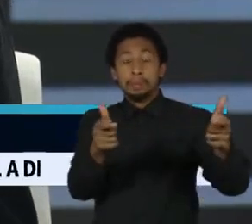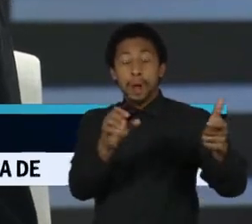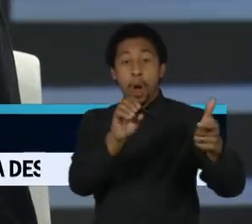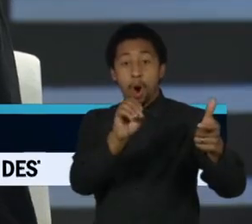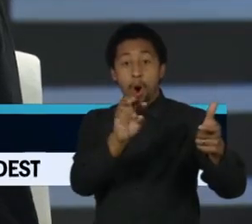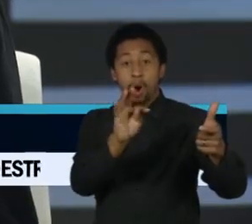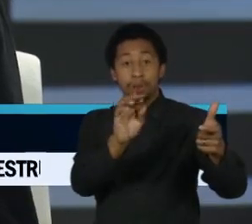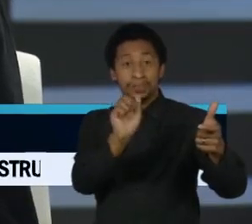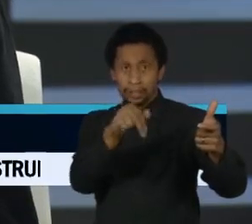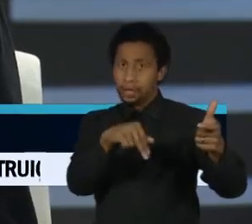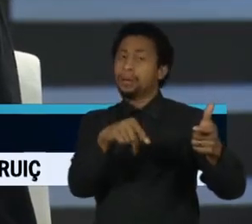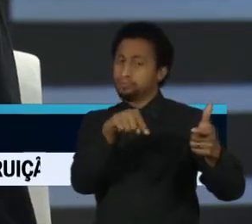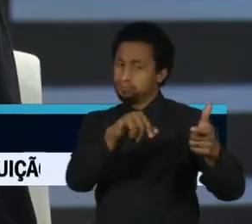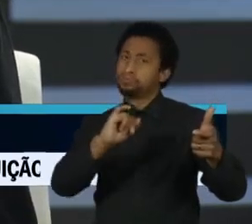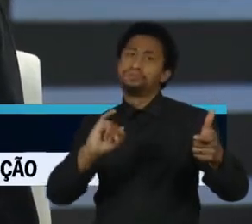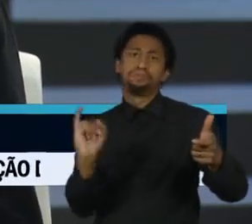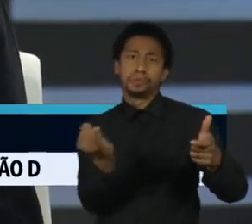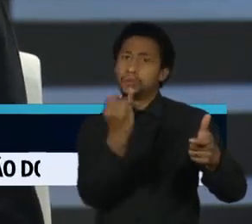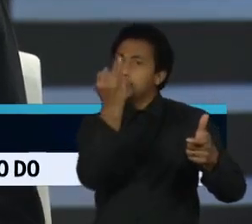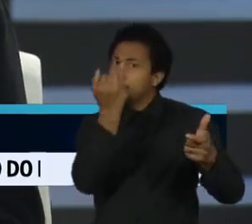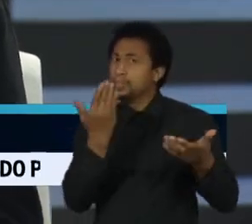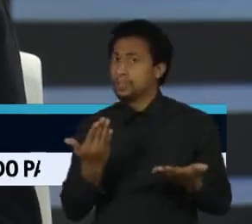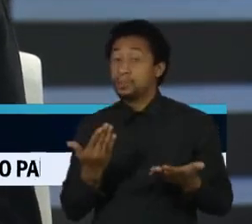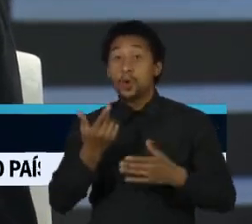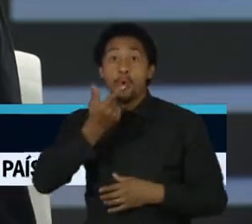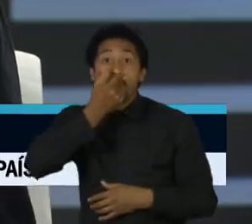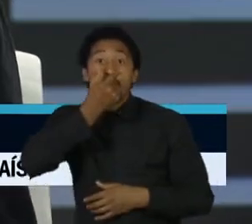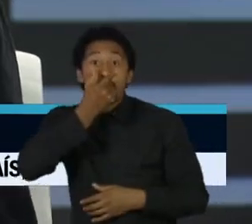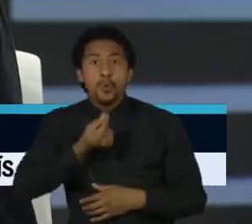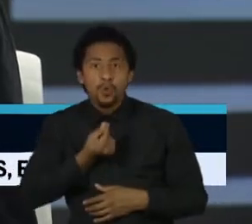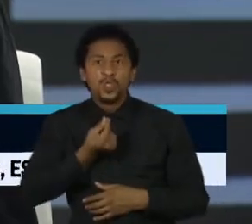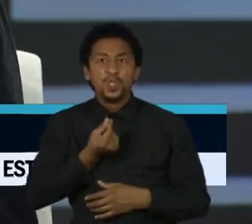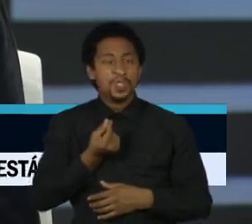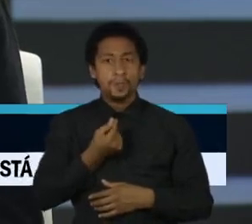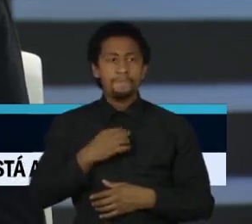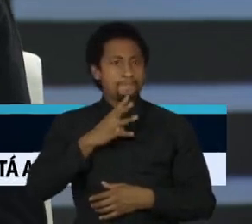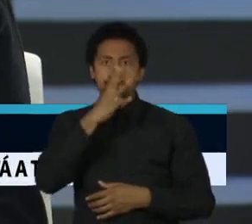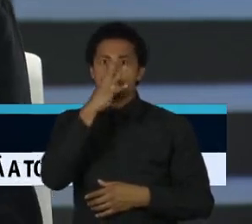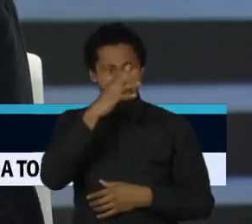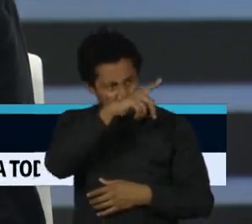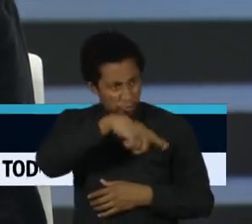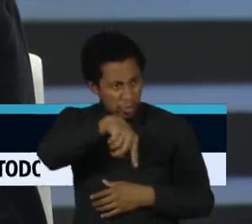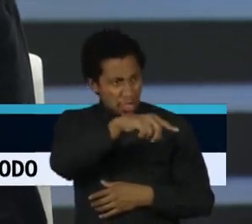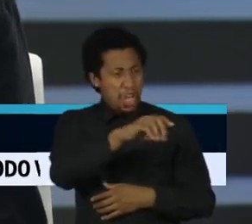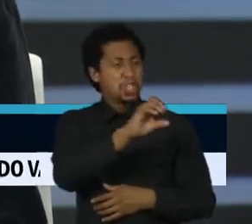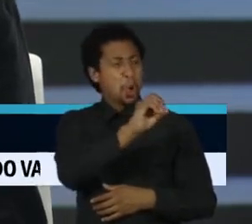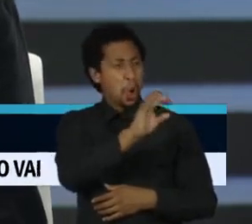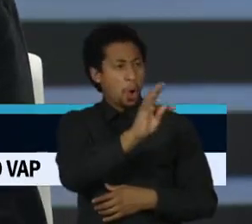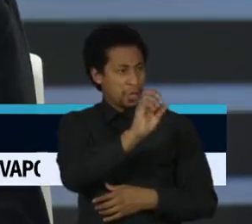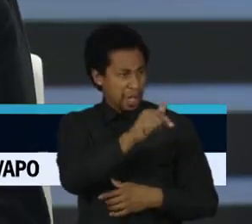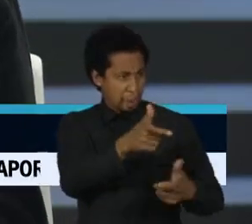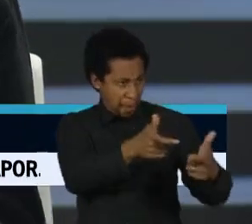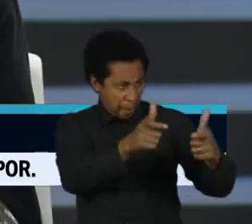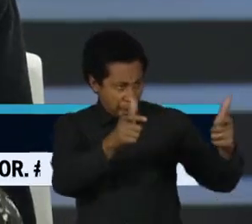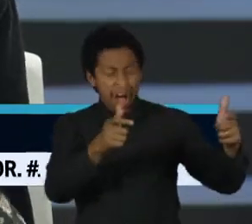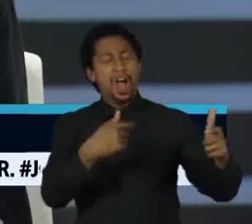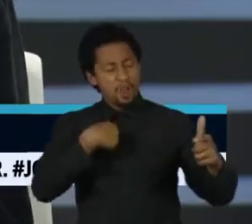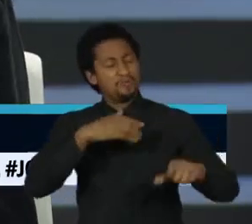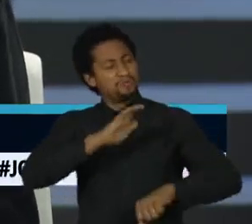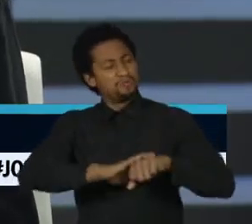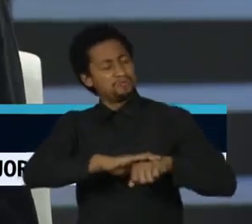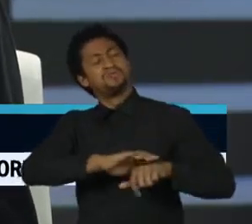fez o argumento central do Putin para a invasão na Ucrânia, que era a questão da expansão e